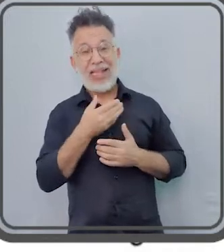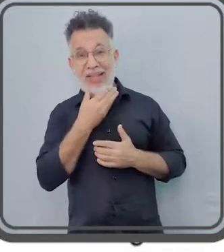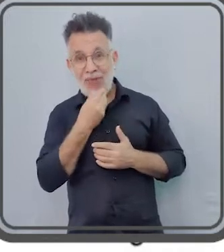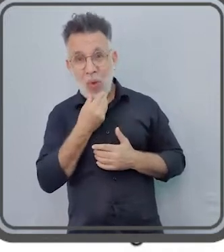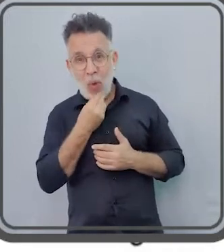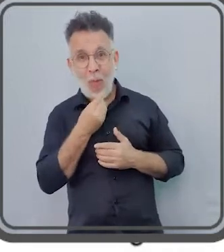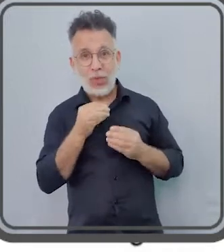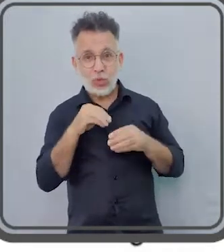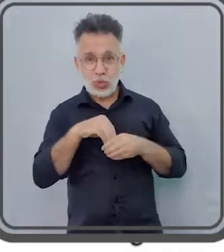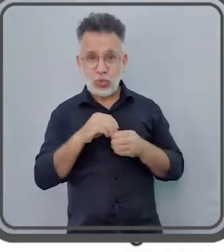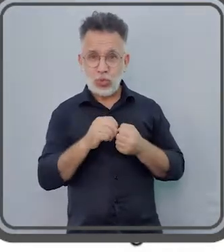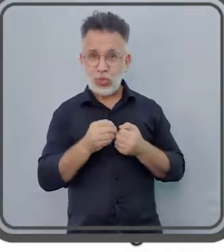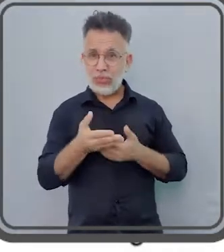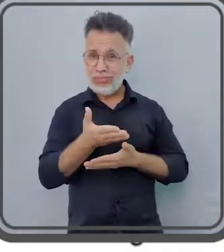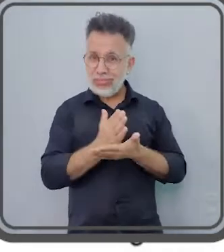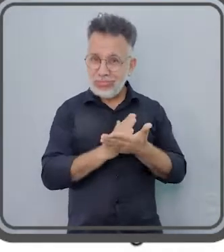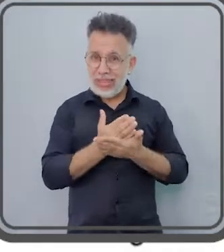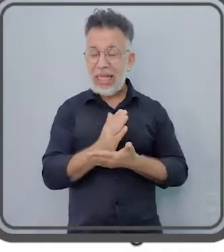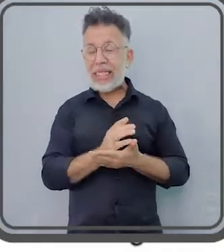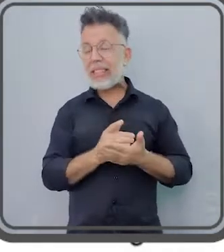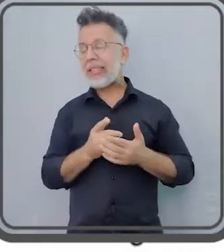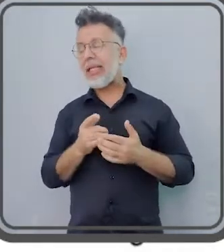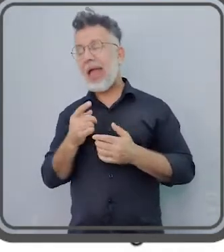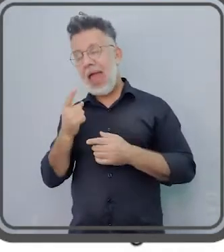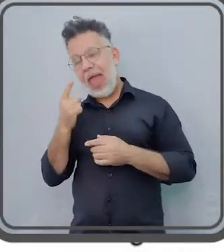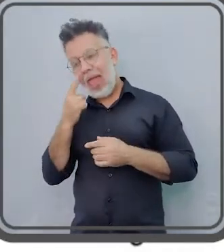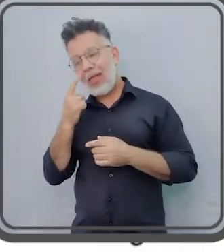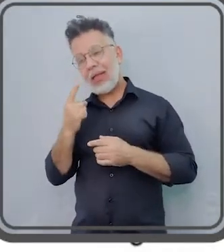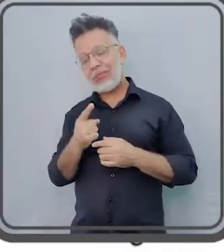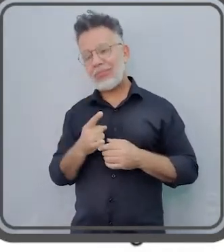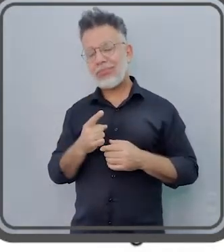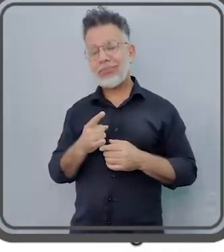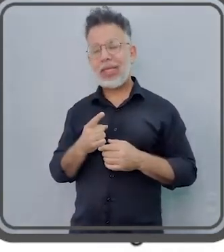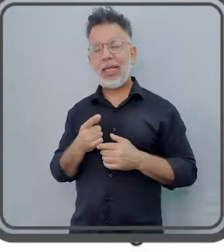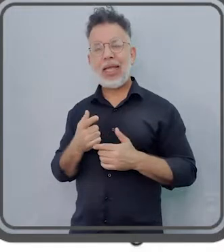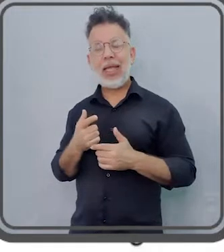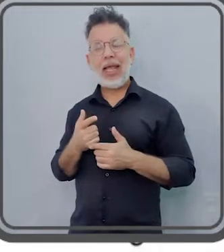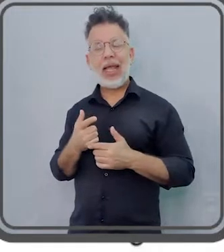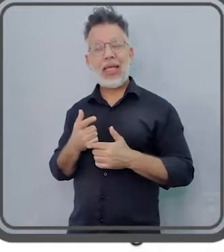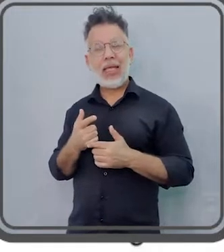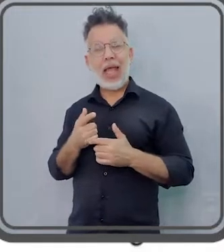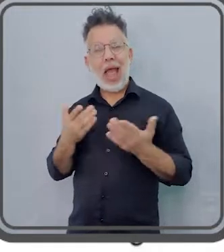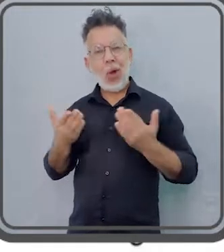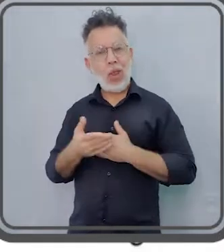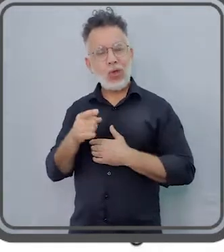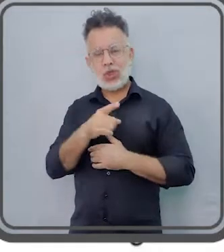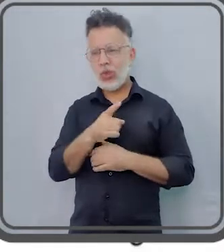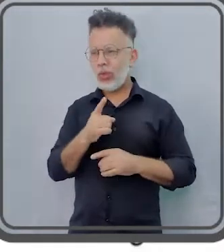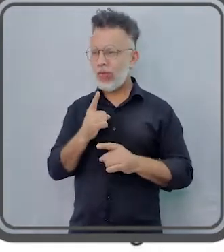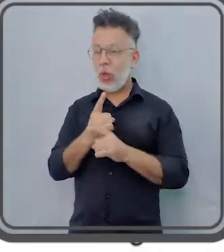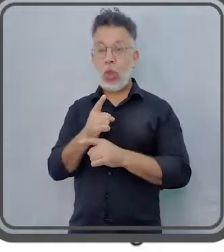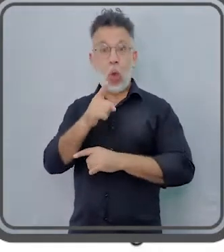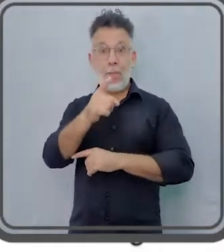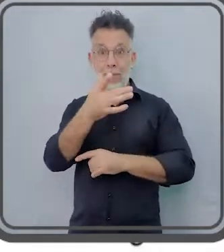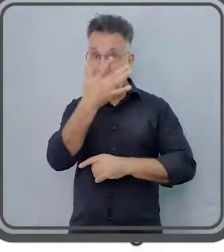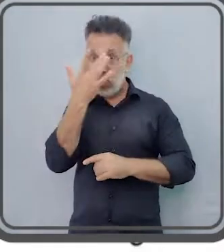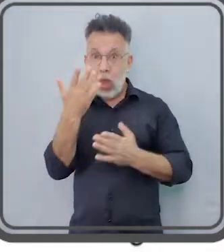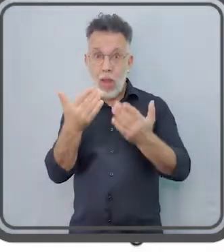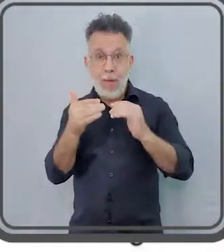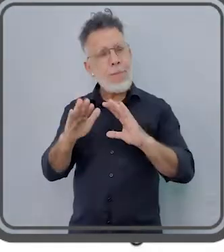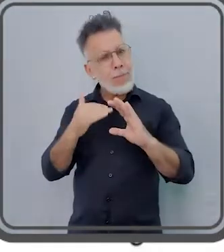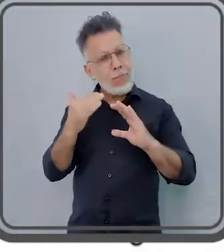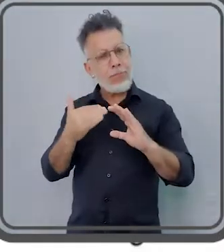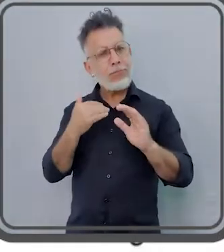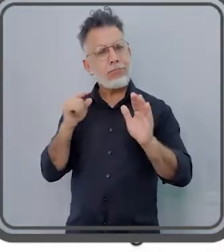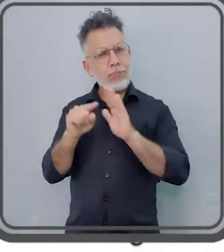mal visto, julgado, enfim, a gente entra em questões muito profundas. E hoje, Má, o que você encontrou? E, pessoal, não deixem de